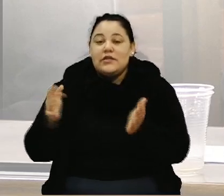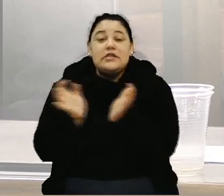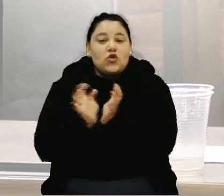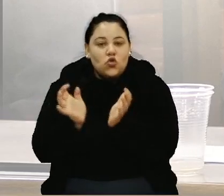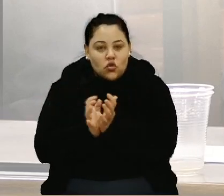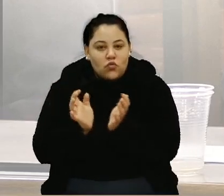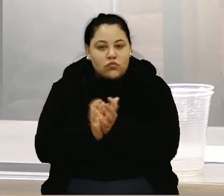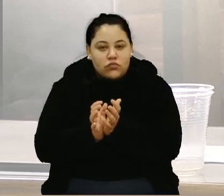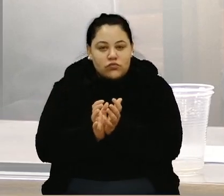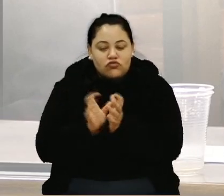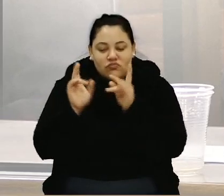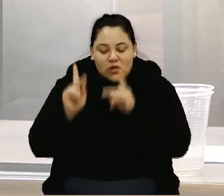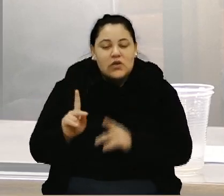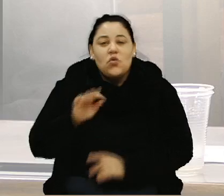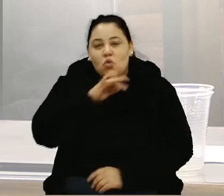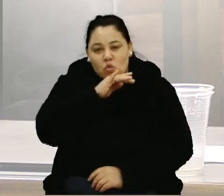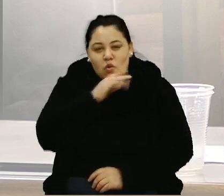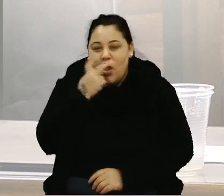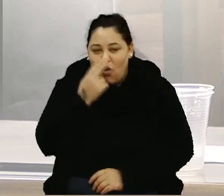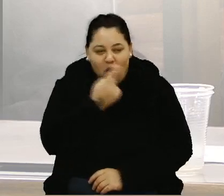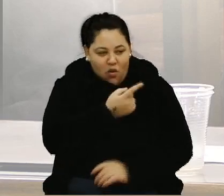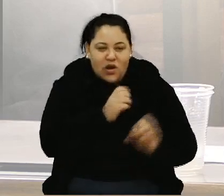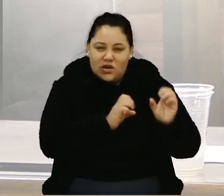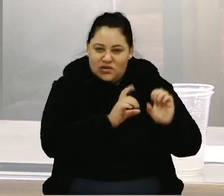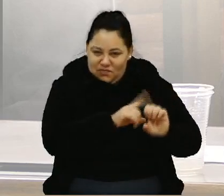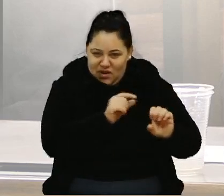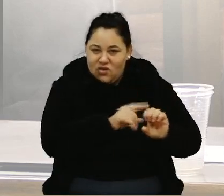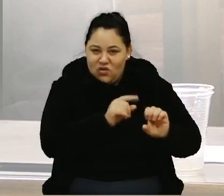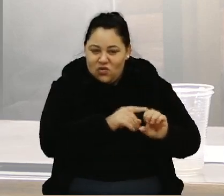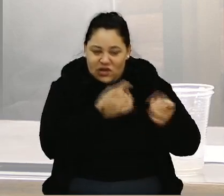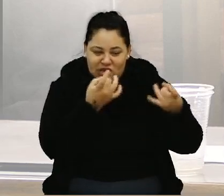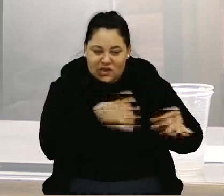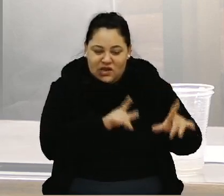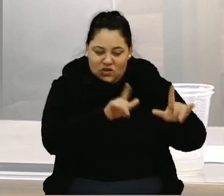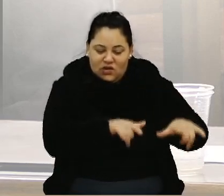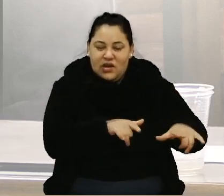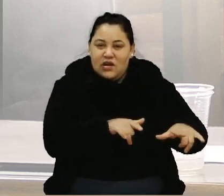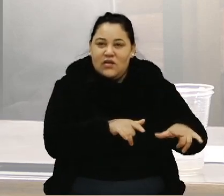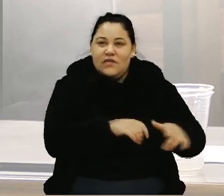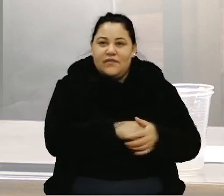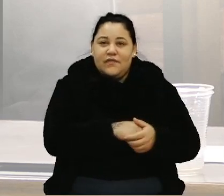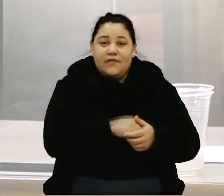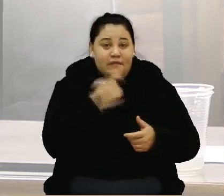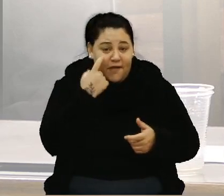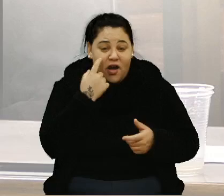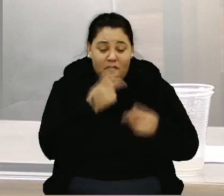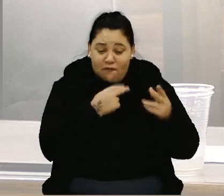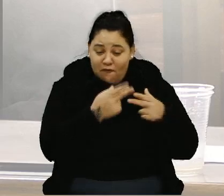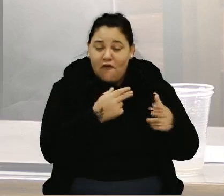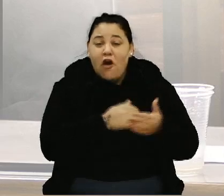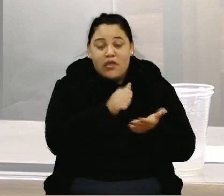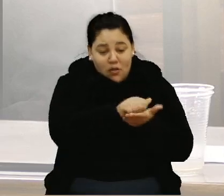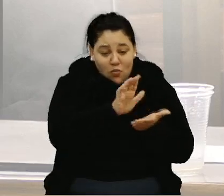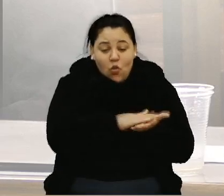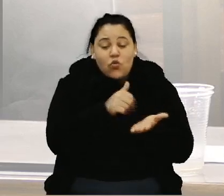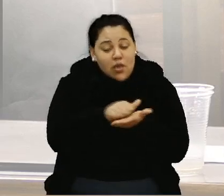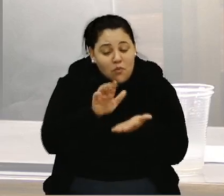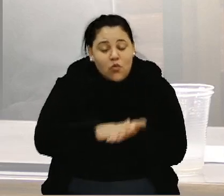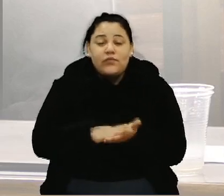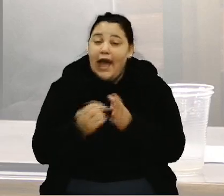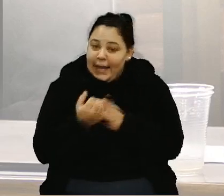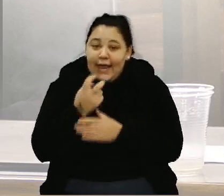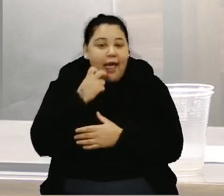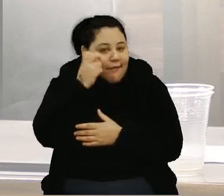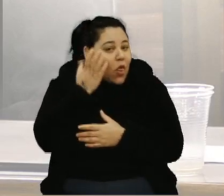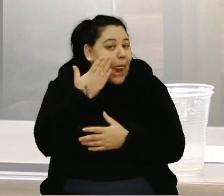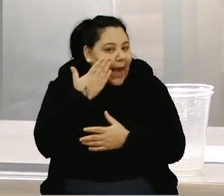pessoas que nem esse empresário, que descartam o local incorreto, eles vão começar o burburinho, olha, nós vamos receber multa. Aí talvez eles criem vergonha na cara e não façam